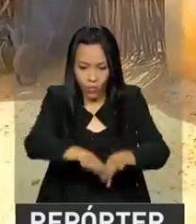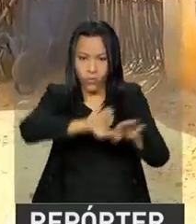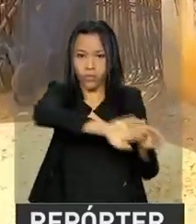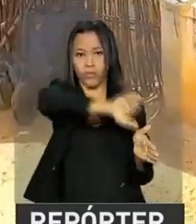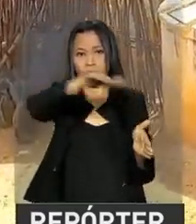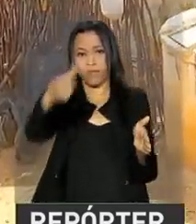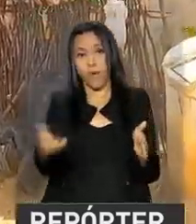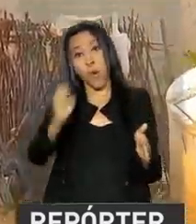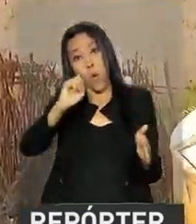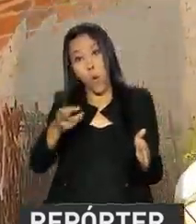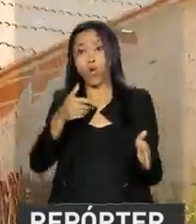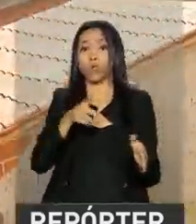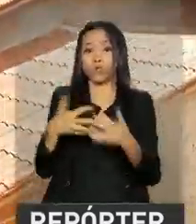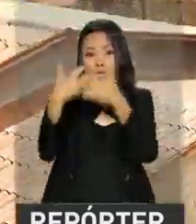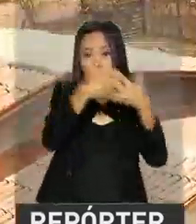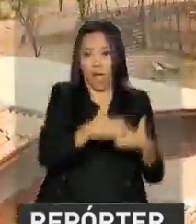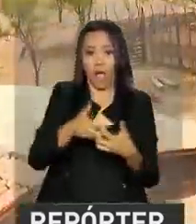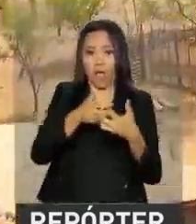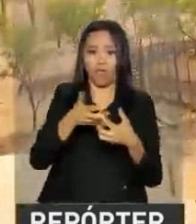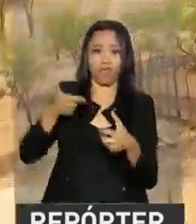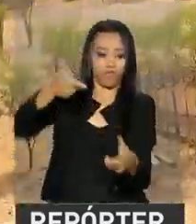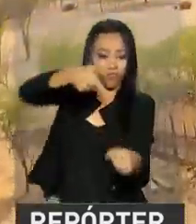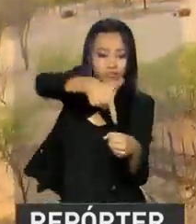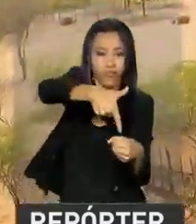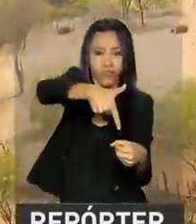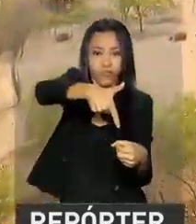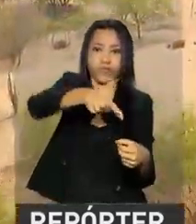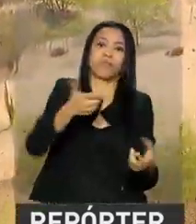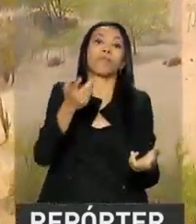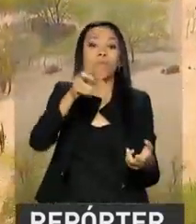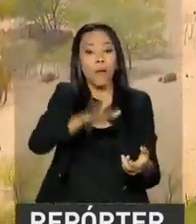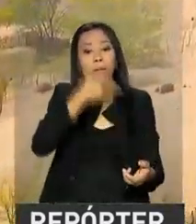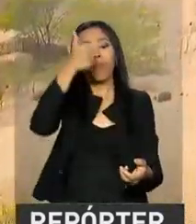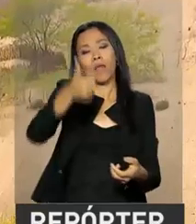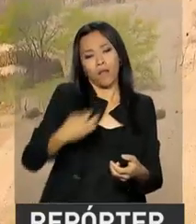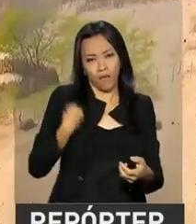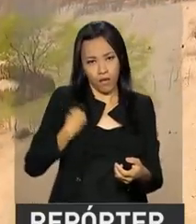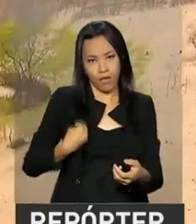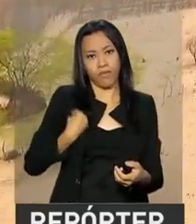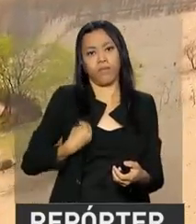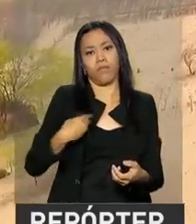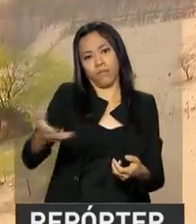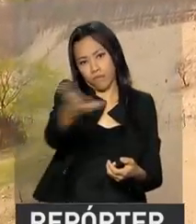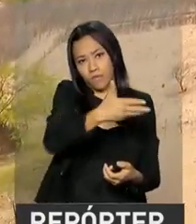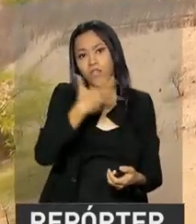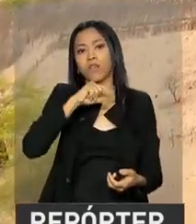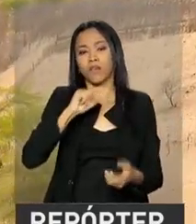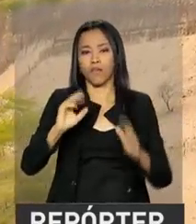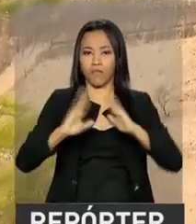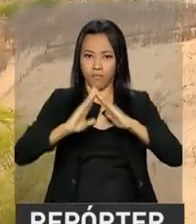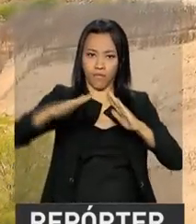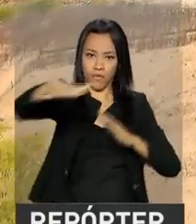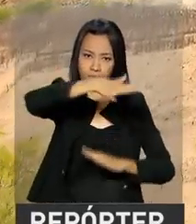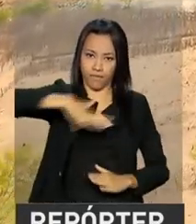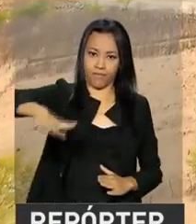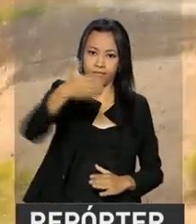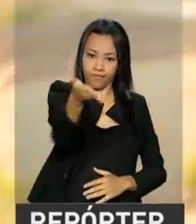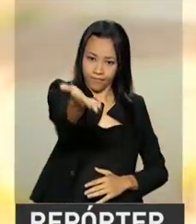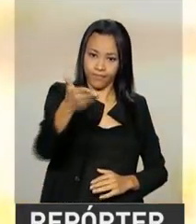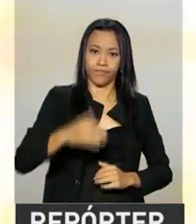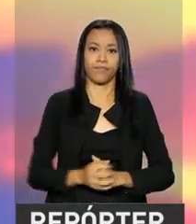dos caminhões-pipa. Uma ferramenta importante para melhorar a convivência dos sertanejos com a seca no